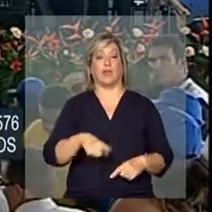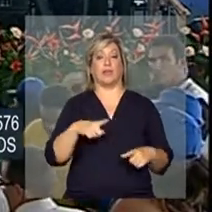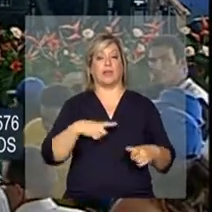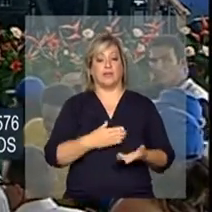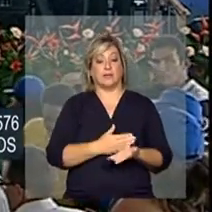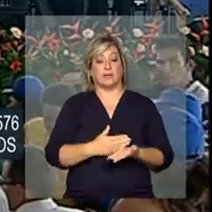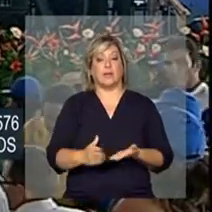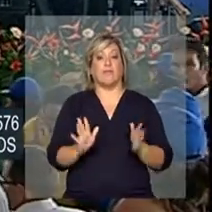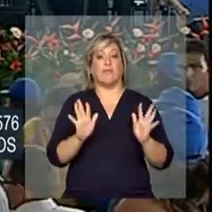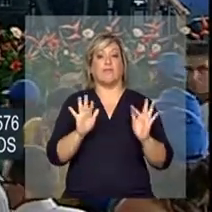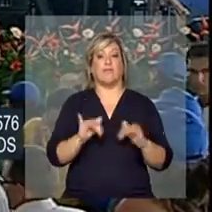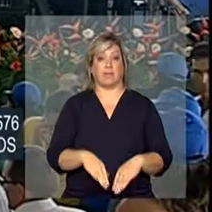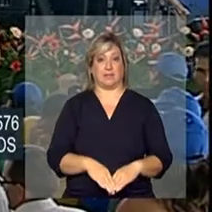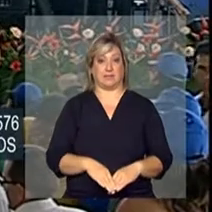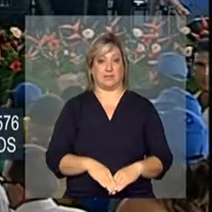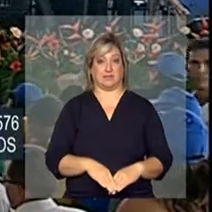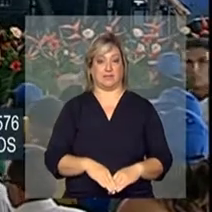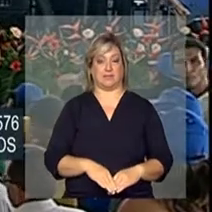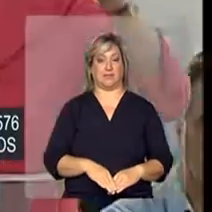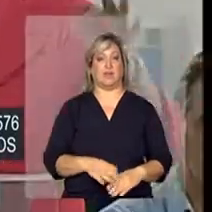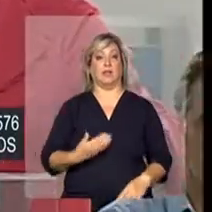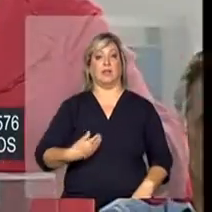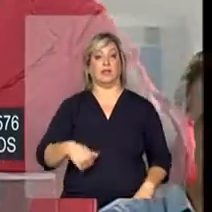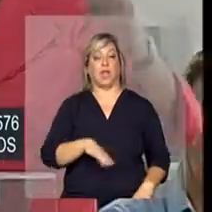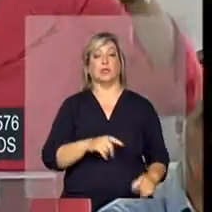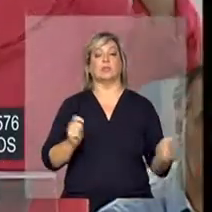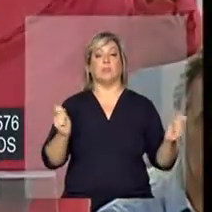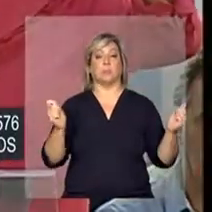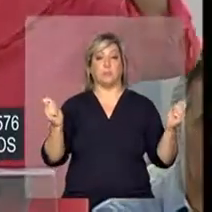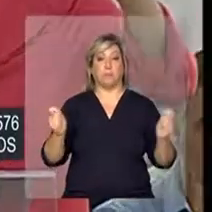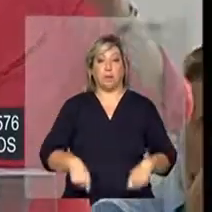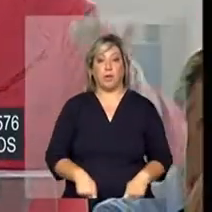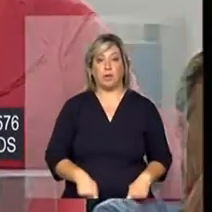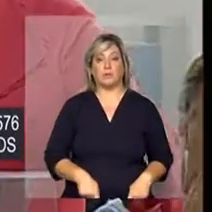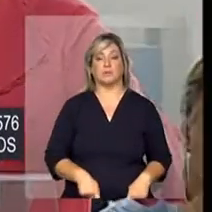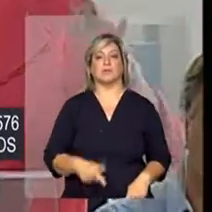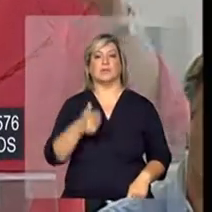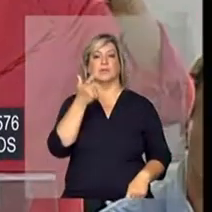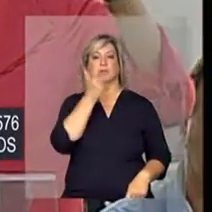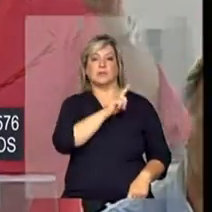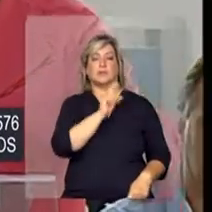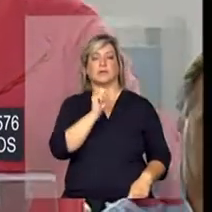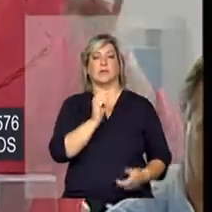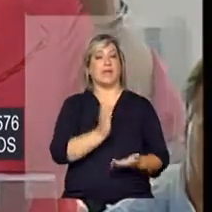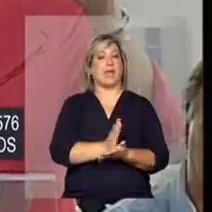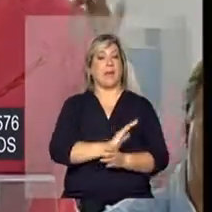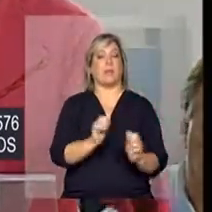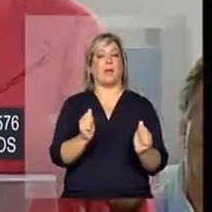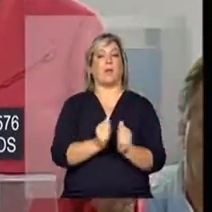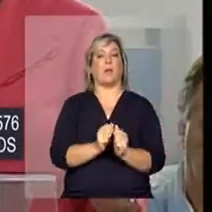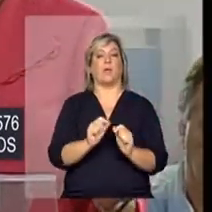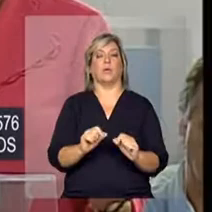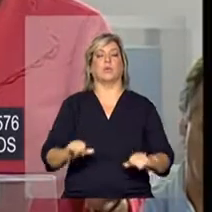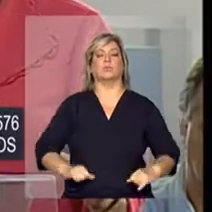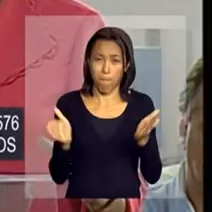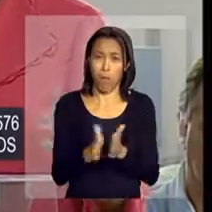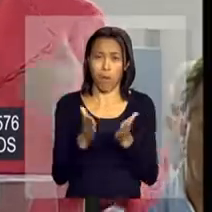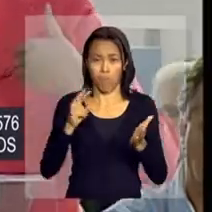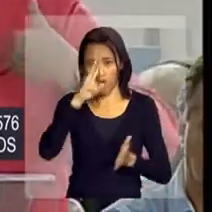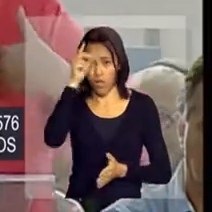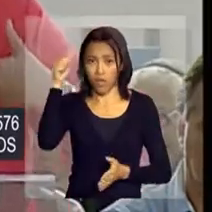reta final. Nós podemos acabar com a miséria extrema no